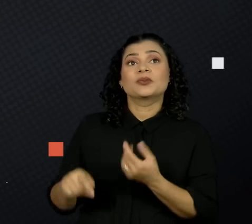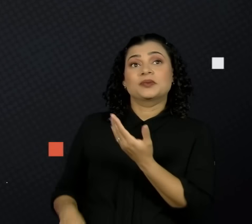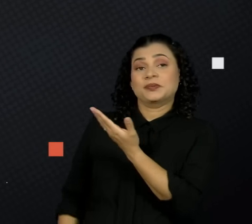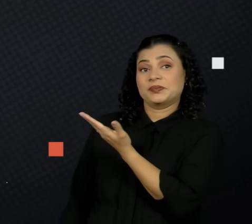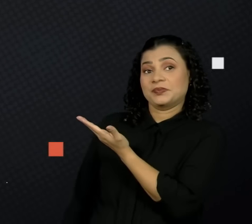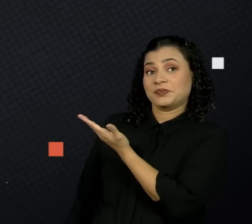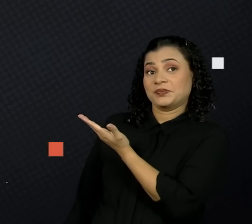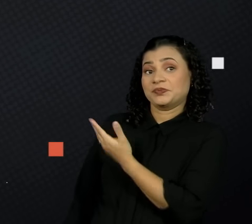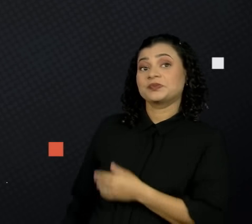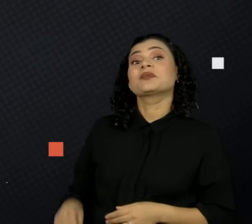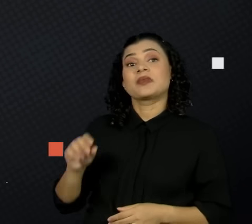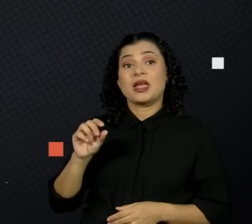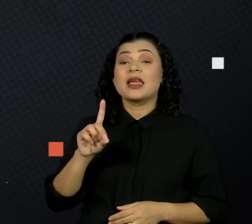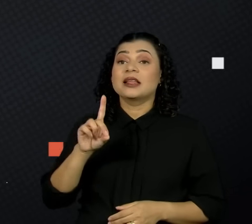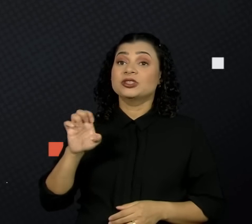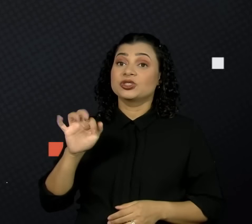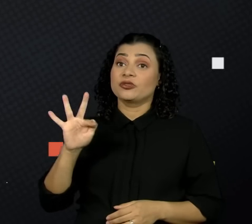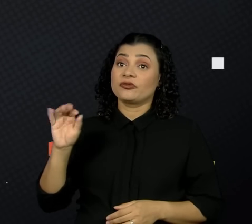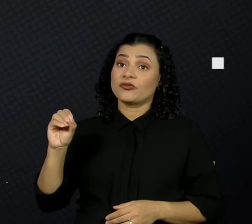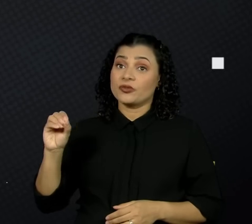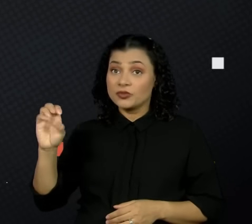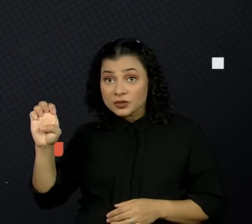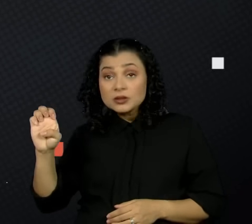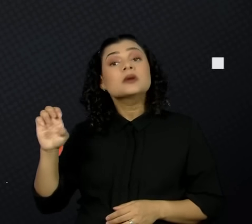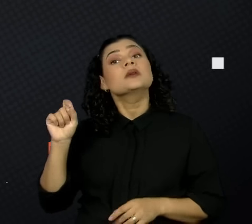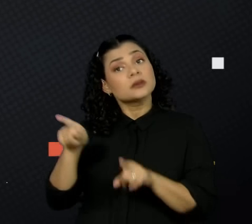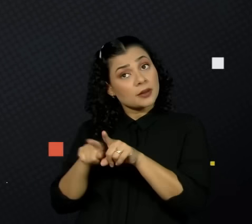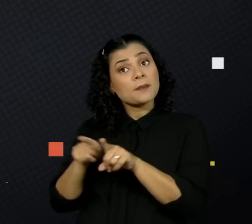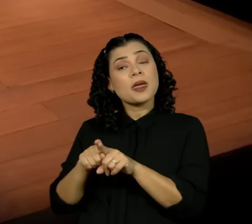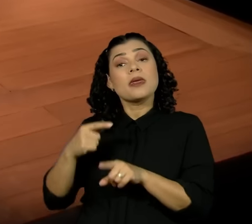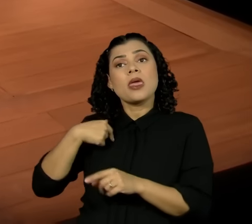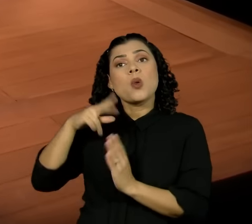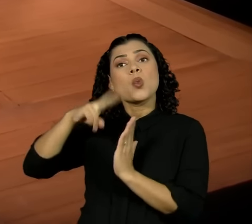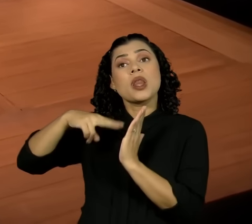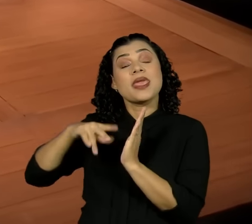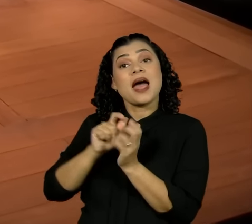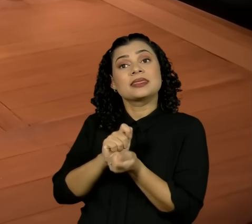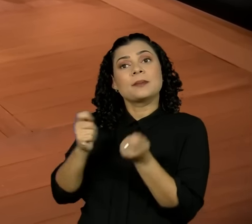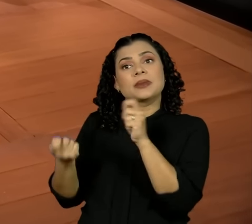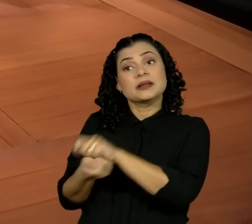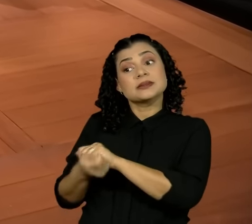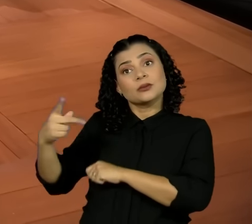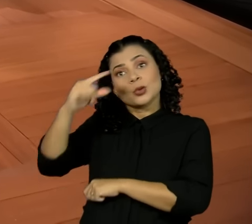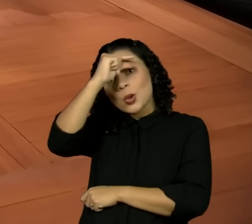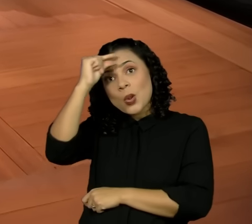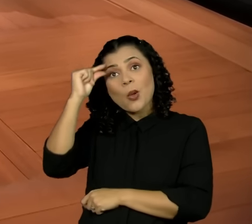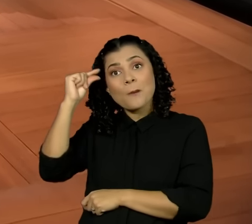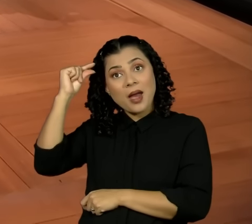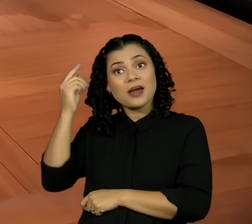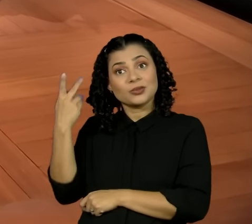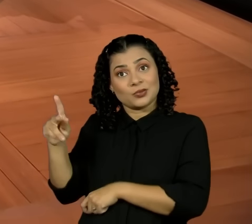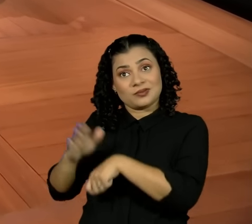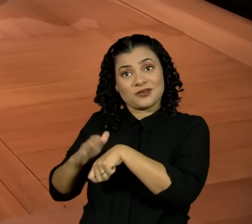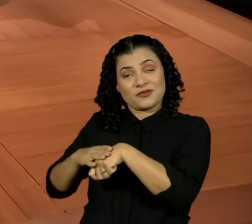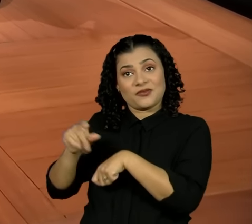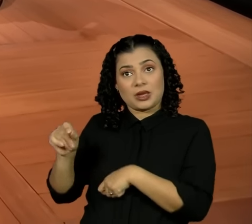o Defoe, né? O livro do Defoe é bem complicado. Eu li uma adaptação feita pelo Lobato. E